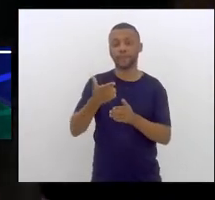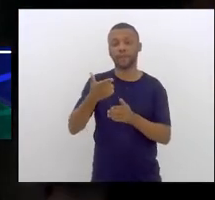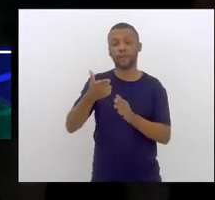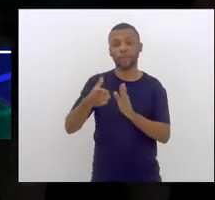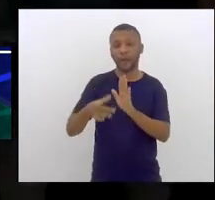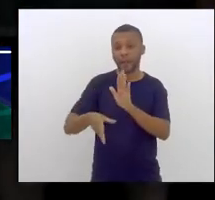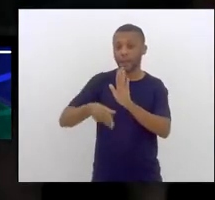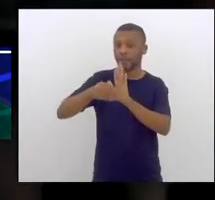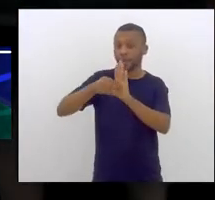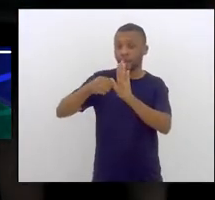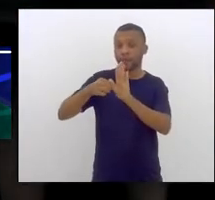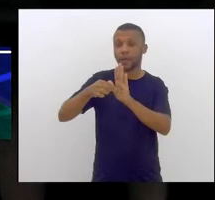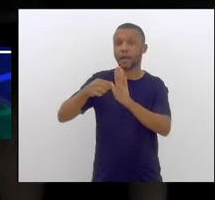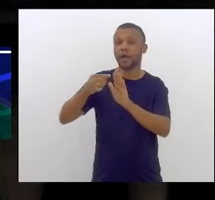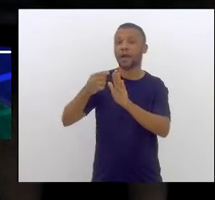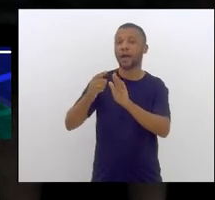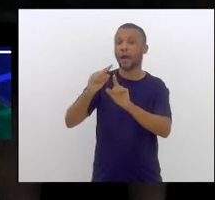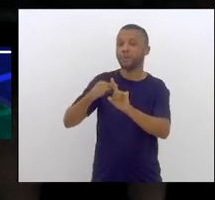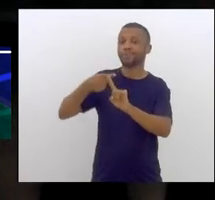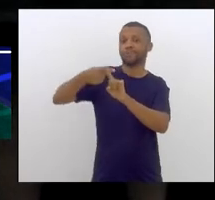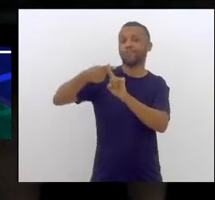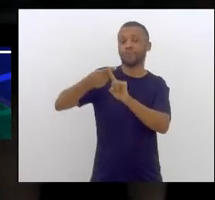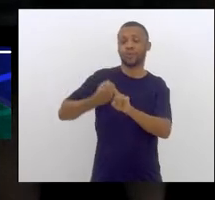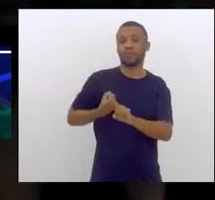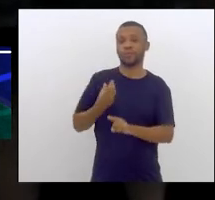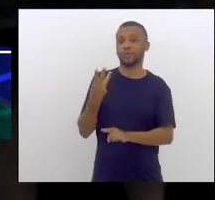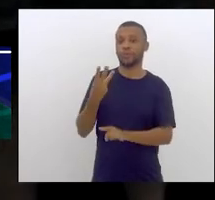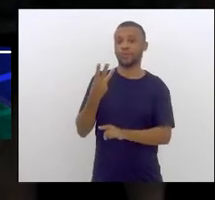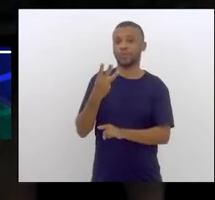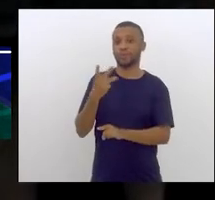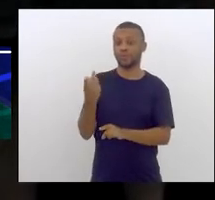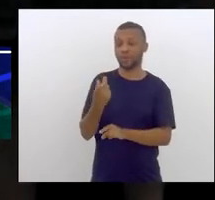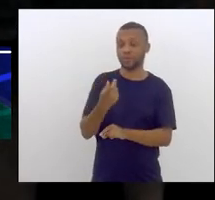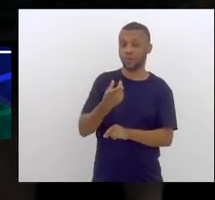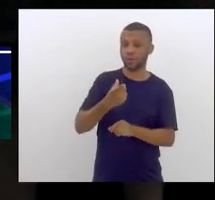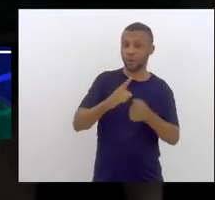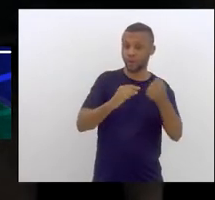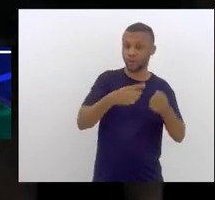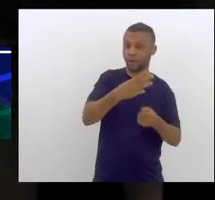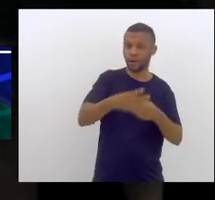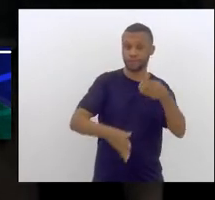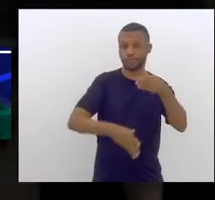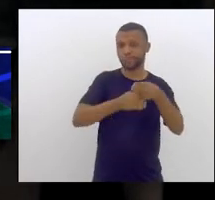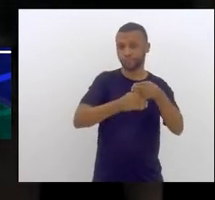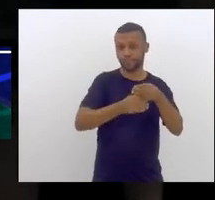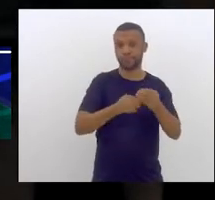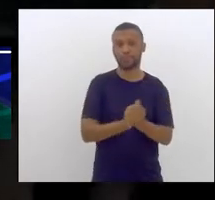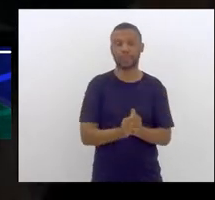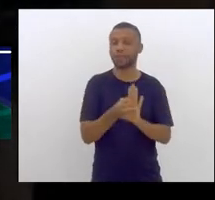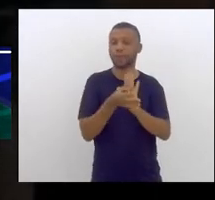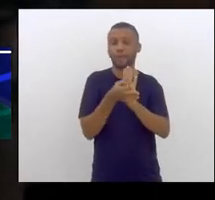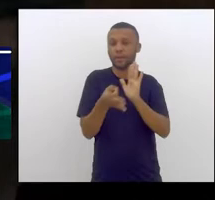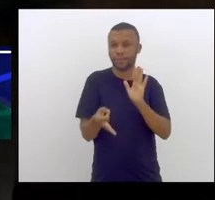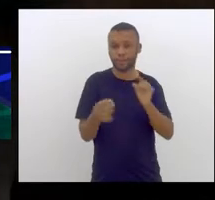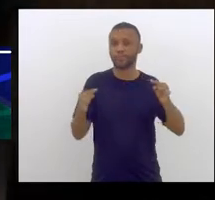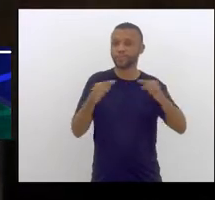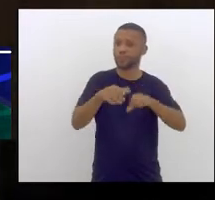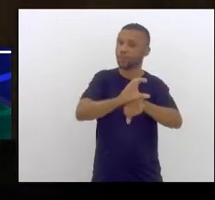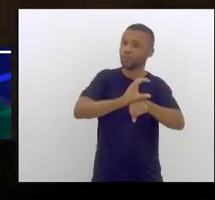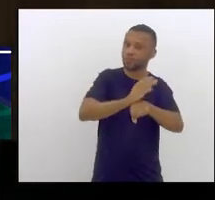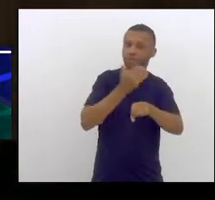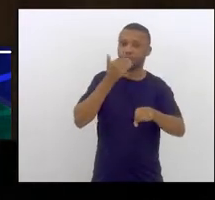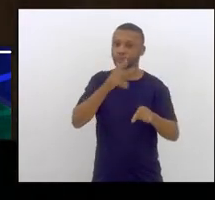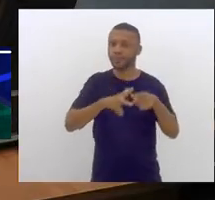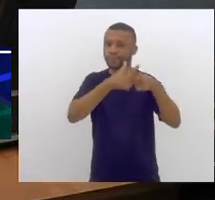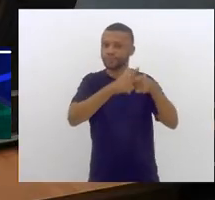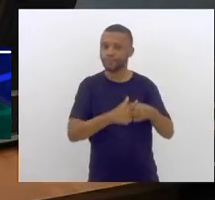aditiva número 3, acrescentando o artigo 4º ao projeto. É o parecer, senhor presidente. Constitucionalidade com